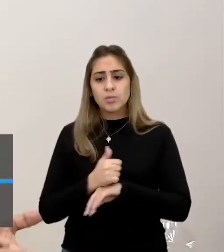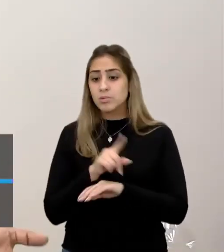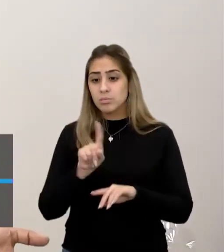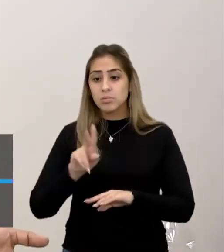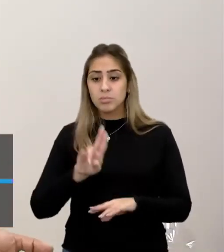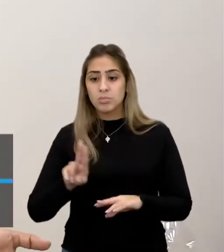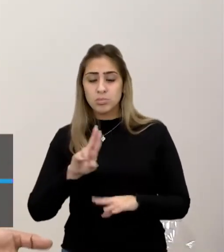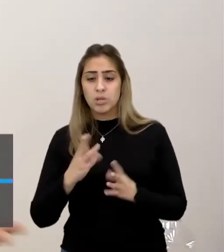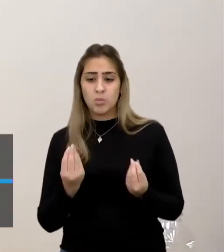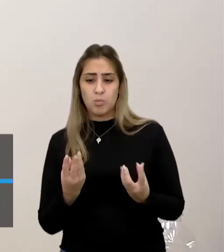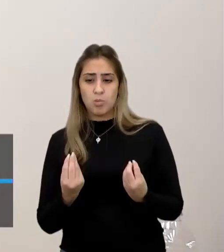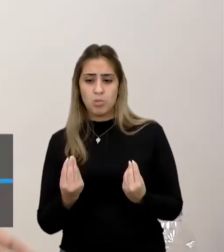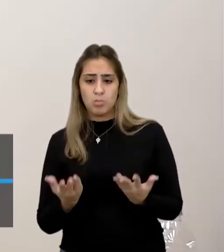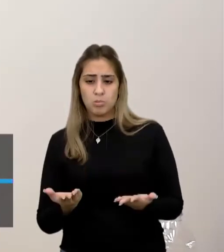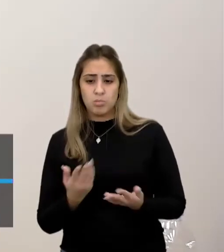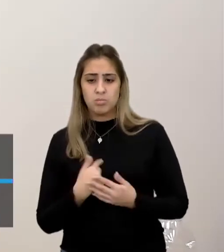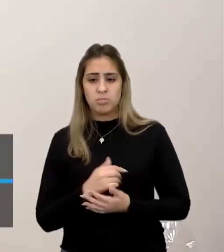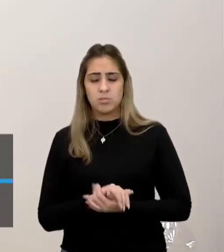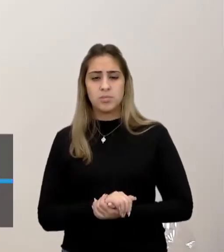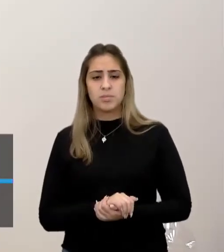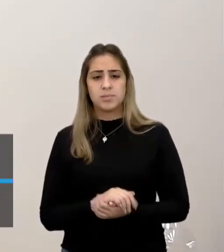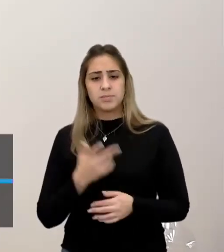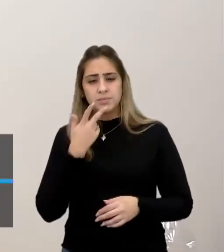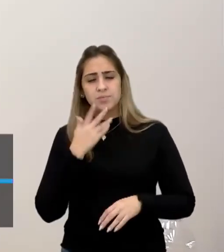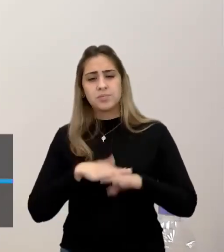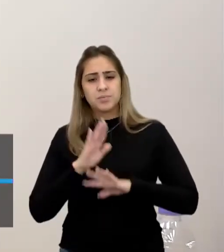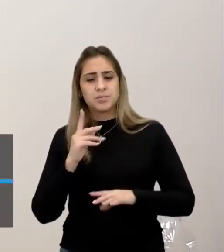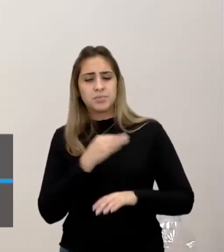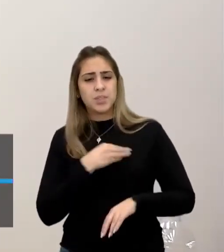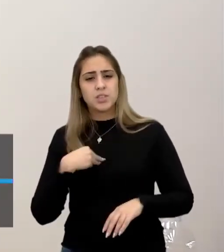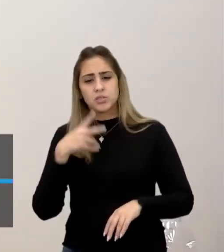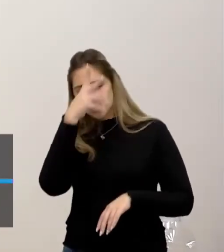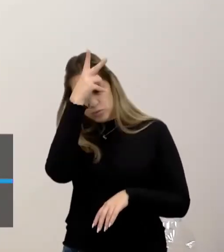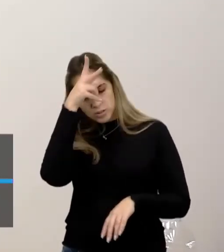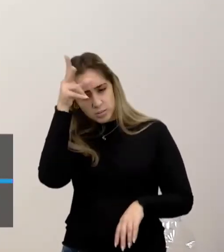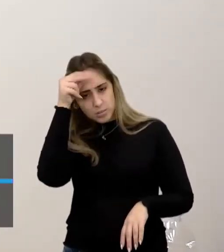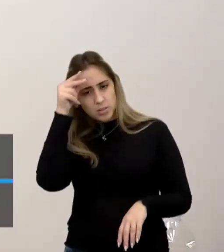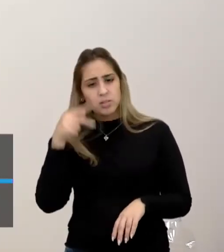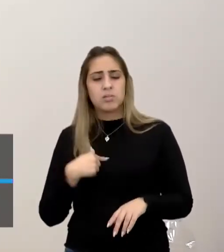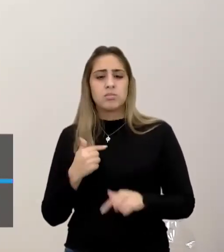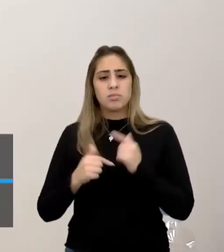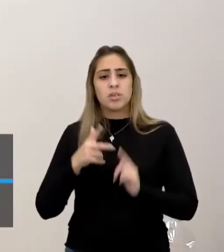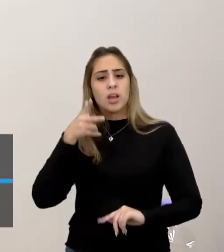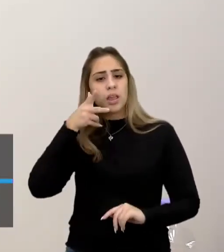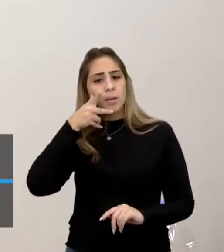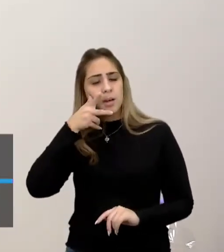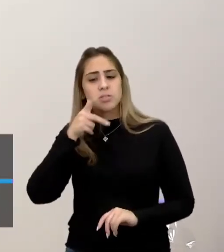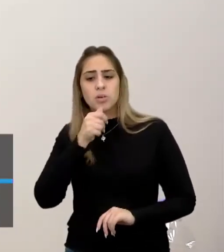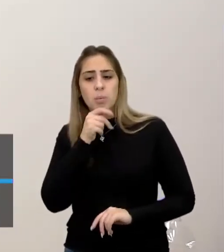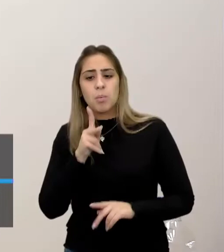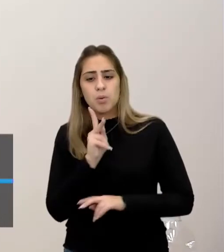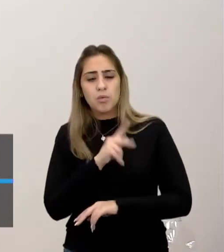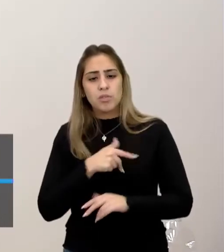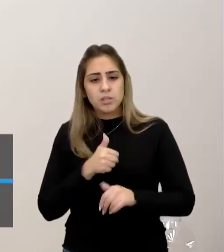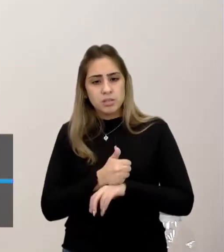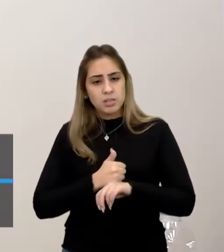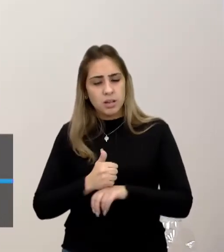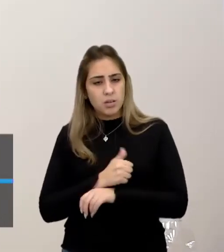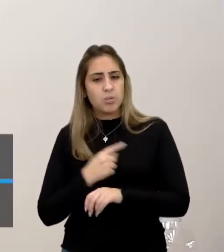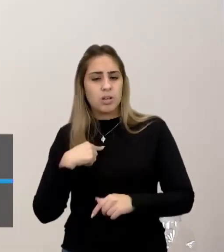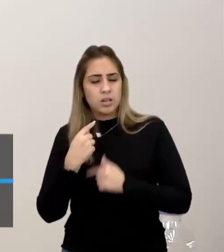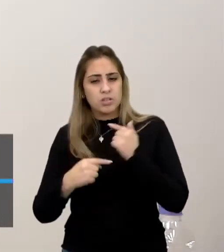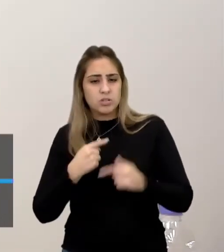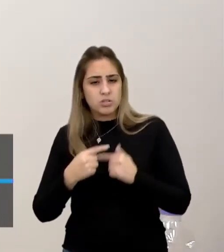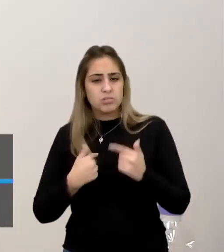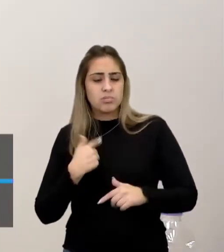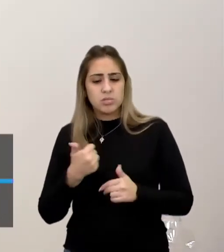não são comuns, né? A gente fala muito em médico, enfermeiro. Operador de telemarketing é outra profissão também que a gente percebe